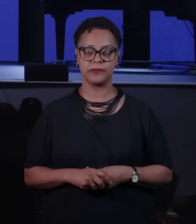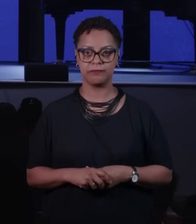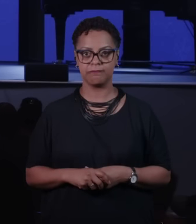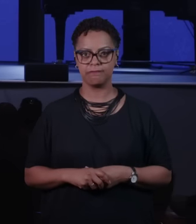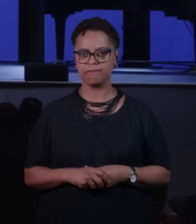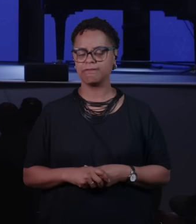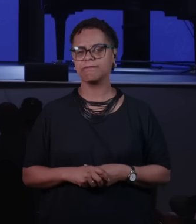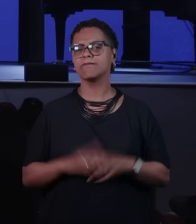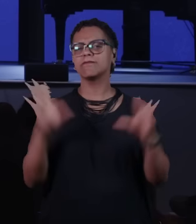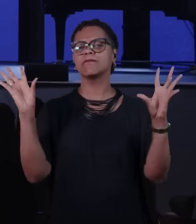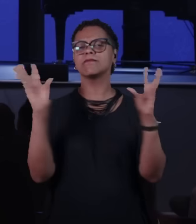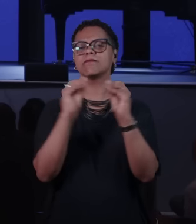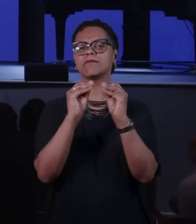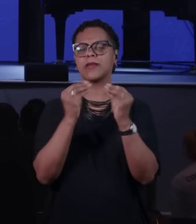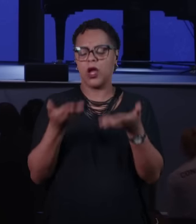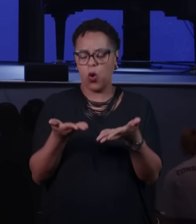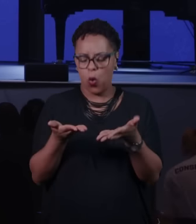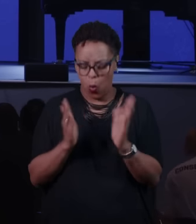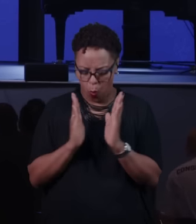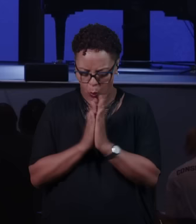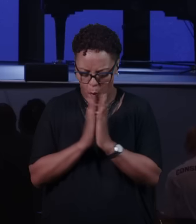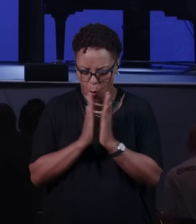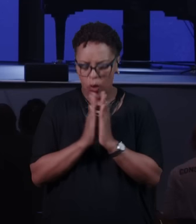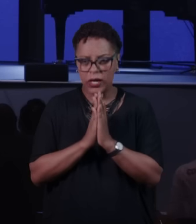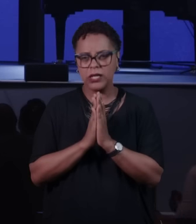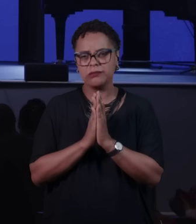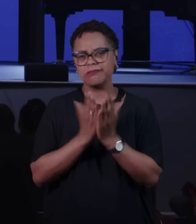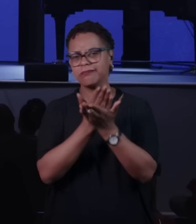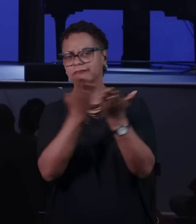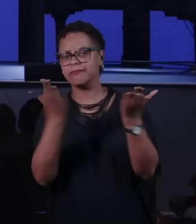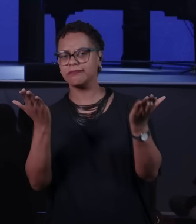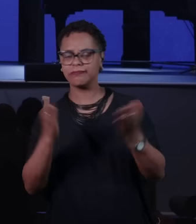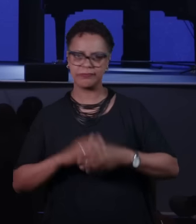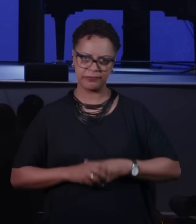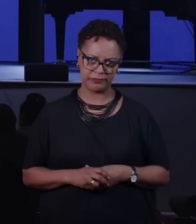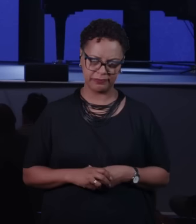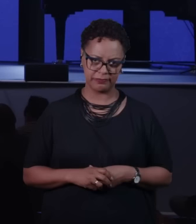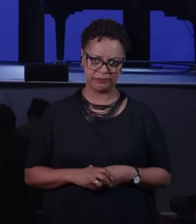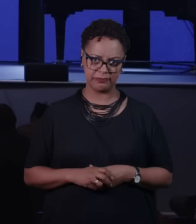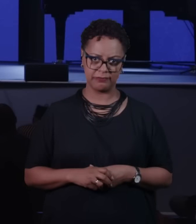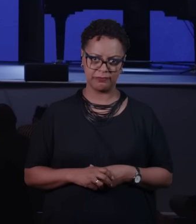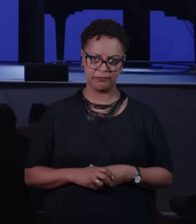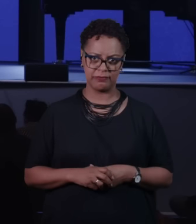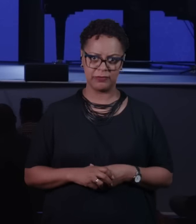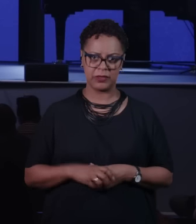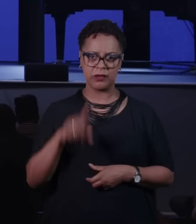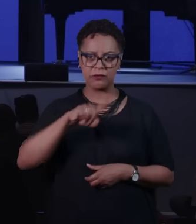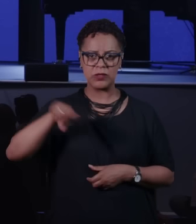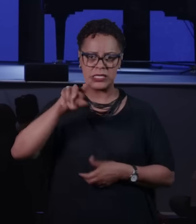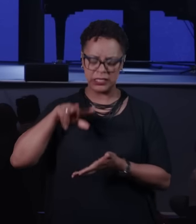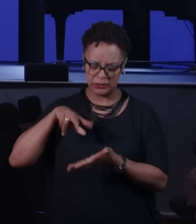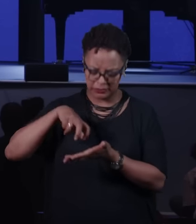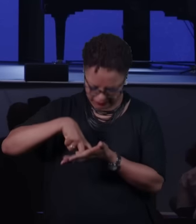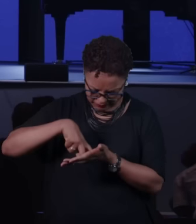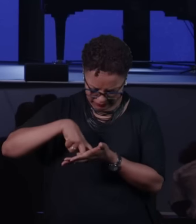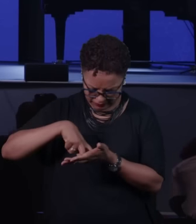Eu quero terminar fazendo uma oração com todos vocês. Se você puder ficar de joelho no seu lugar.